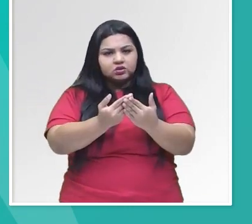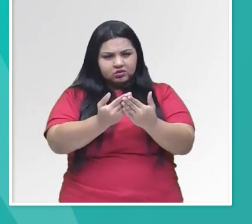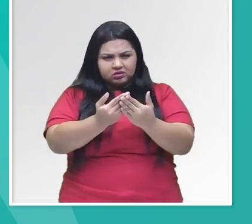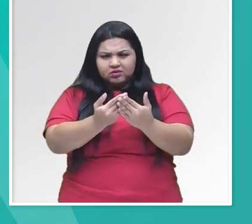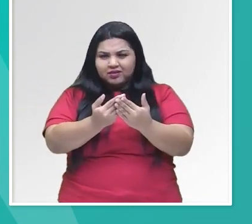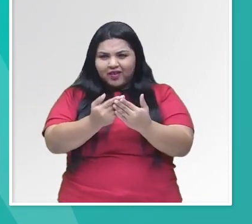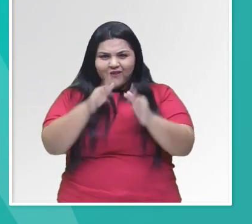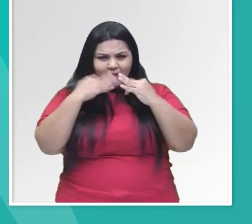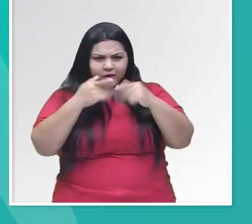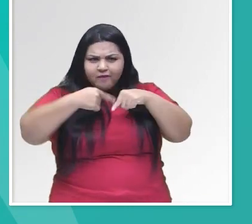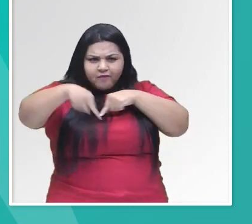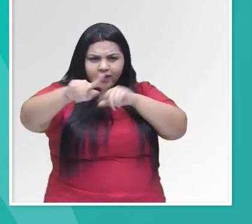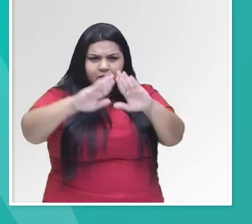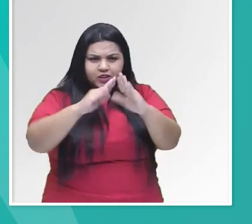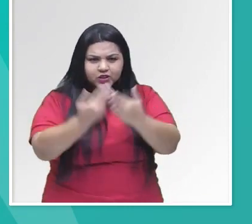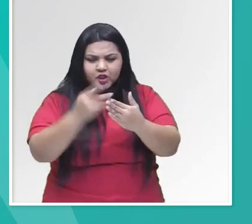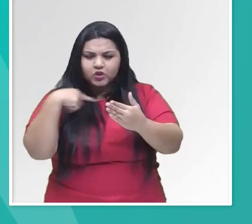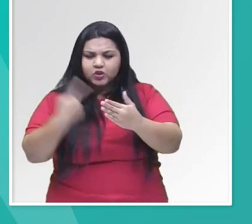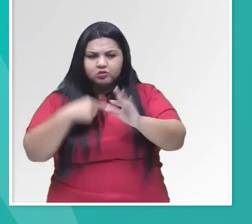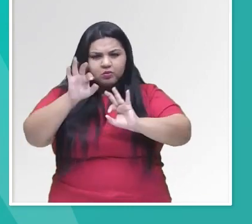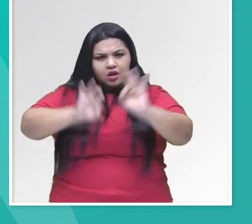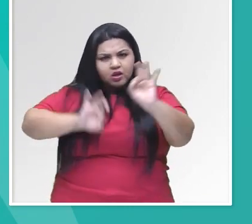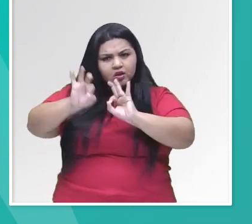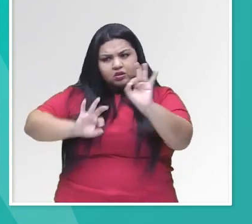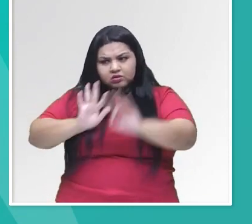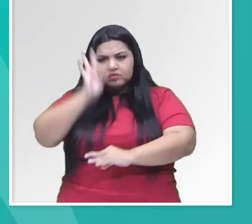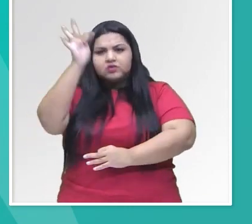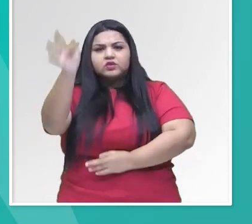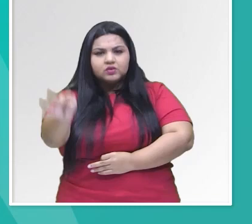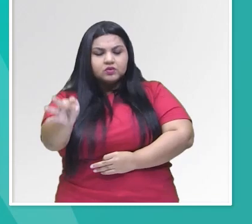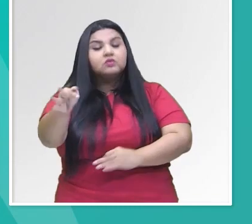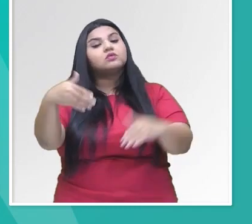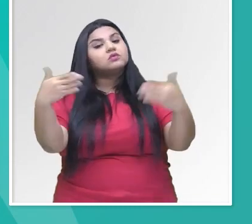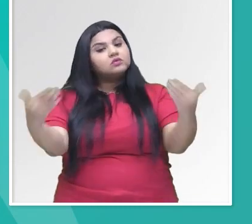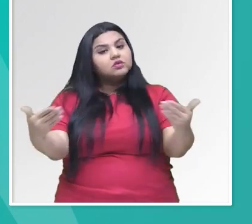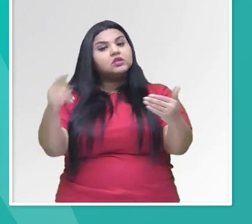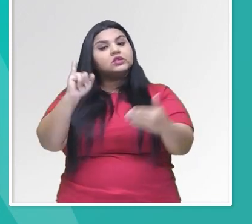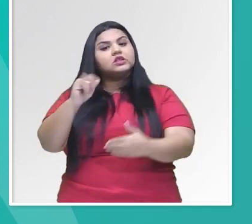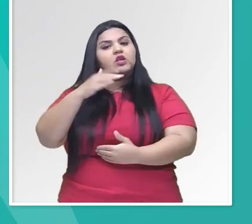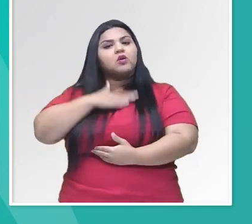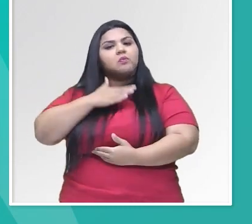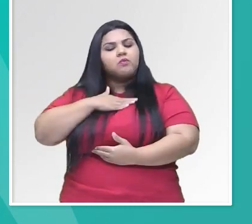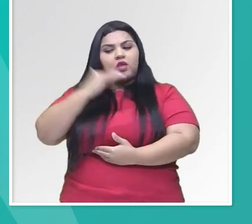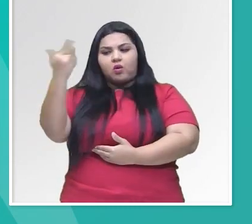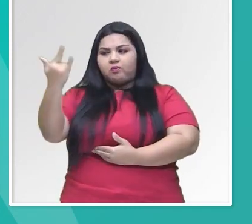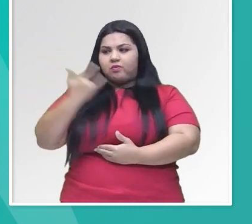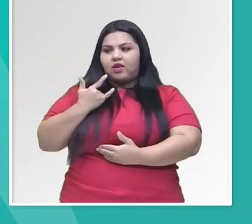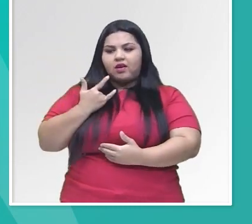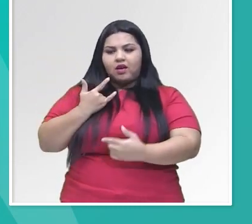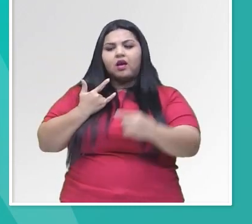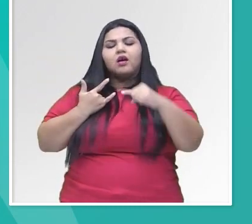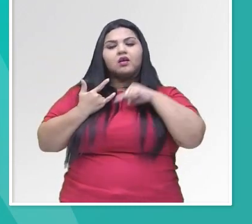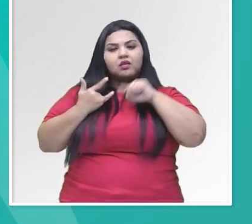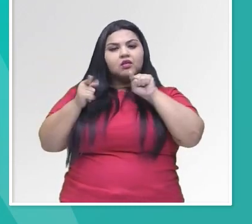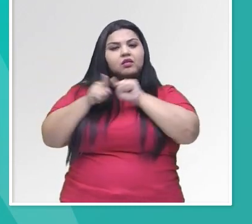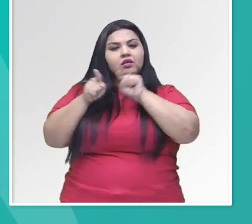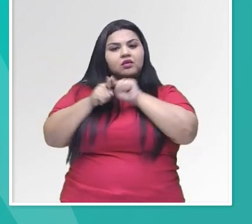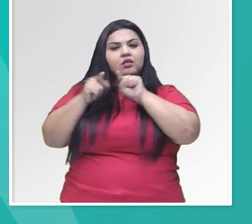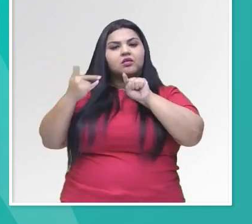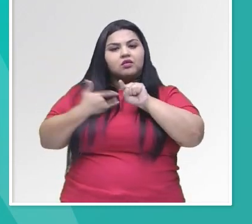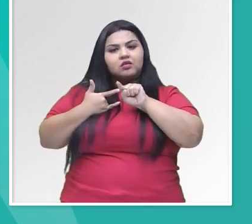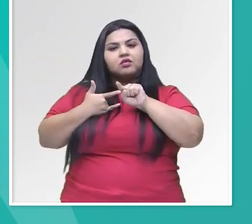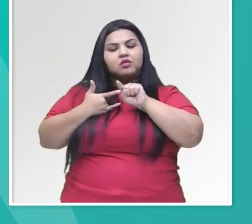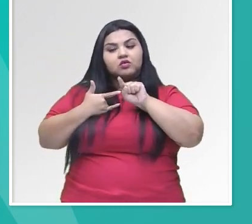para a escola, para nós prepararmos o nosso futuro. Então, se eu me amar, eu vou valorizar